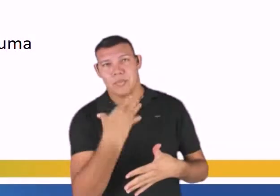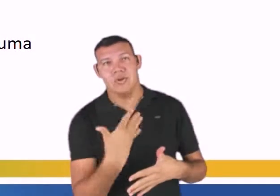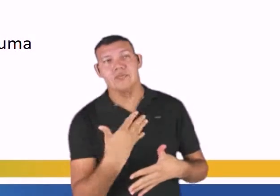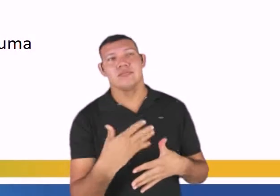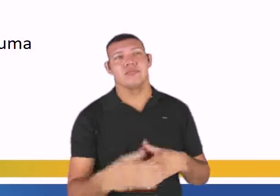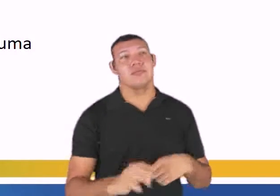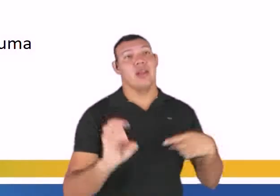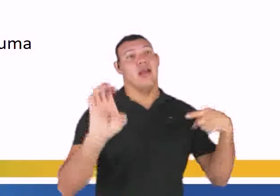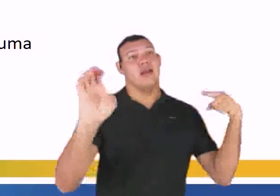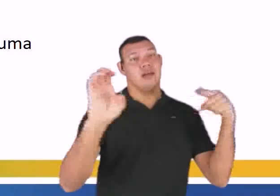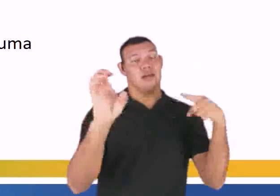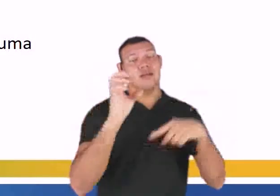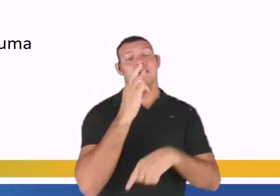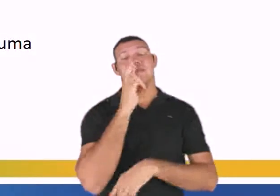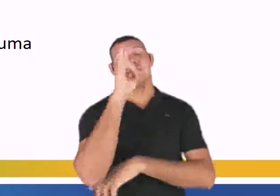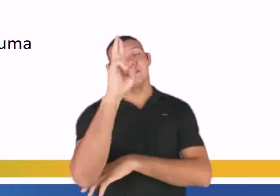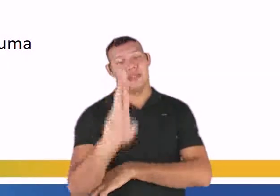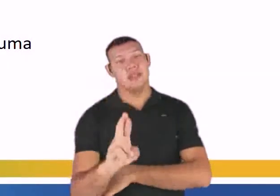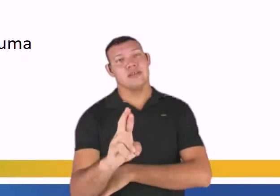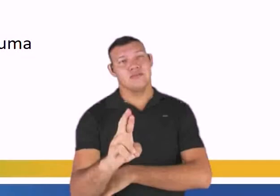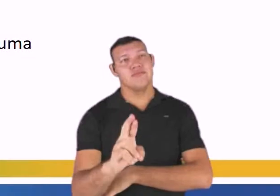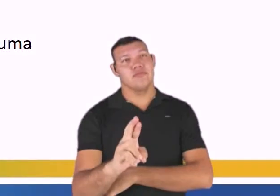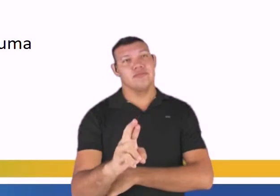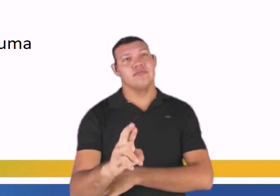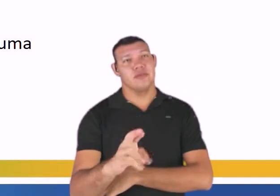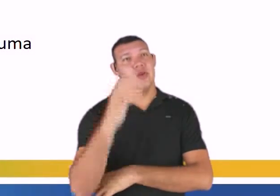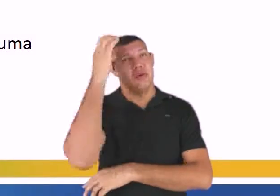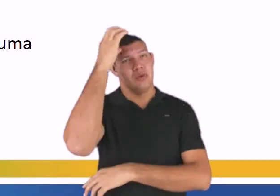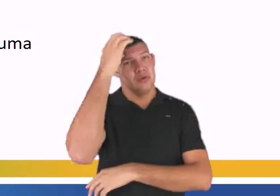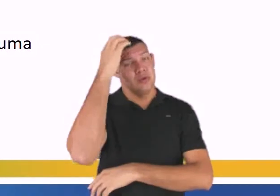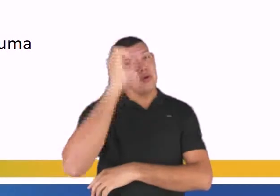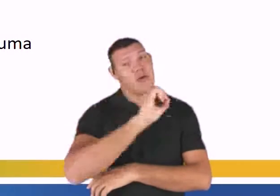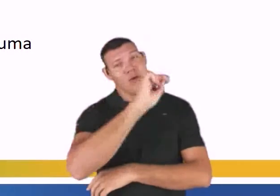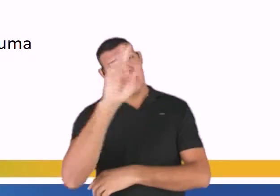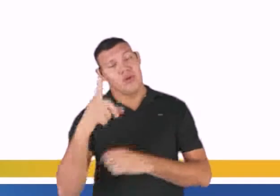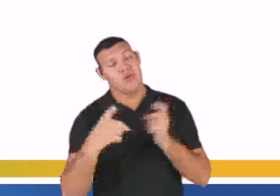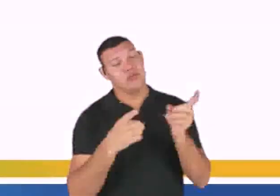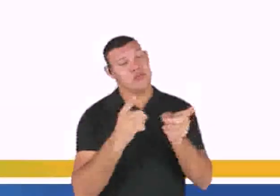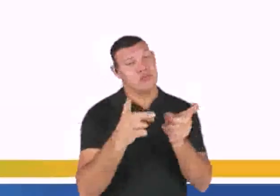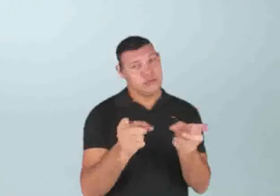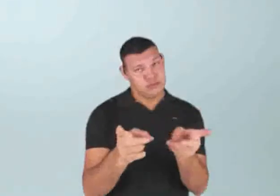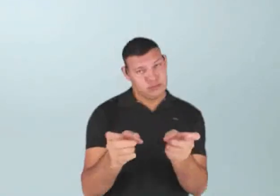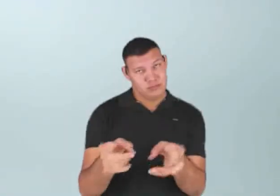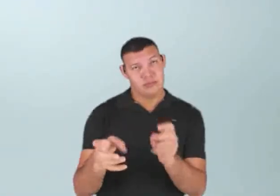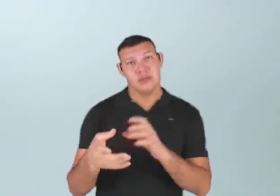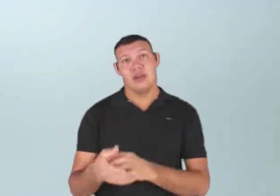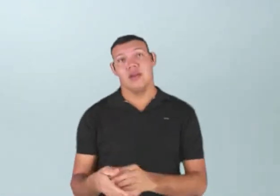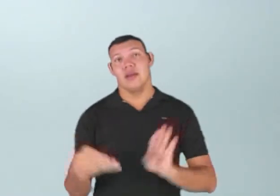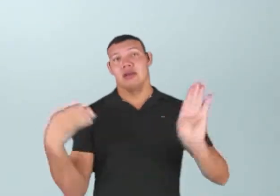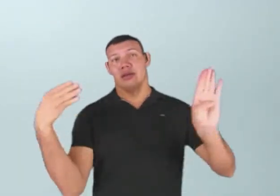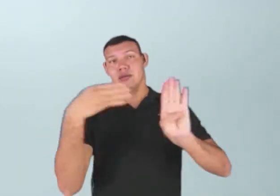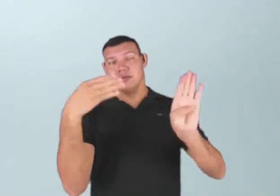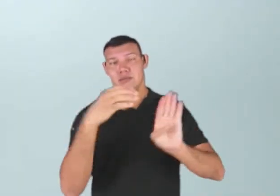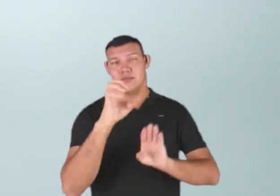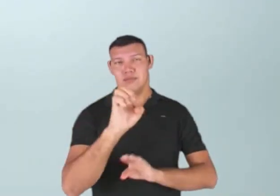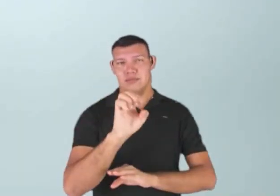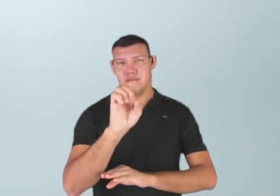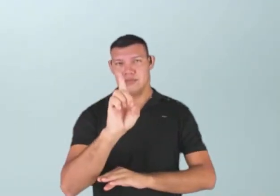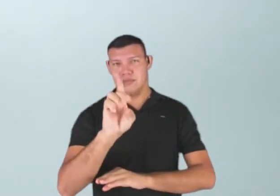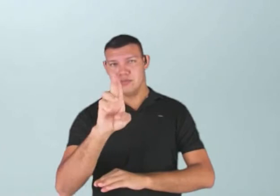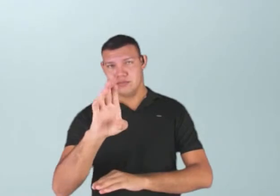posição básica intenções, vender ou conscientizar, ok? Então, acessem